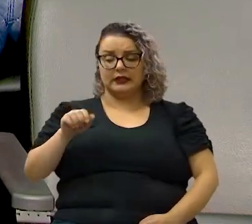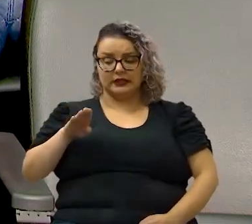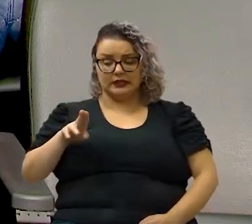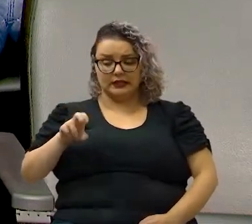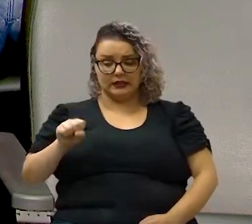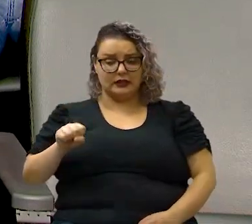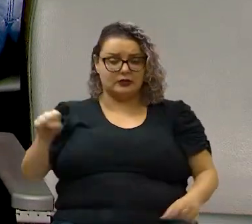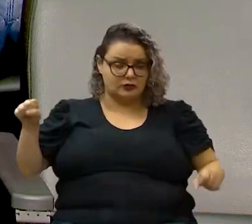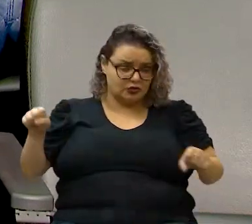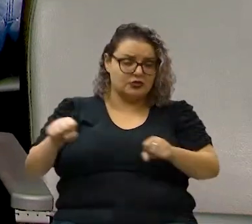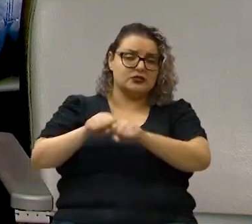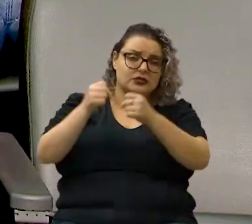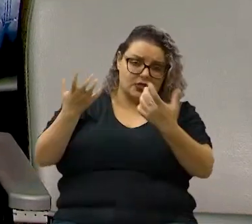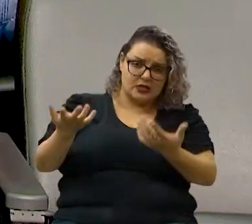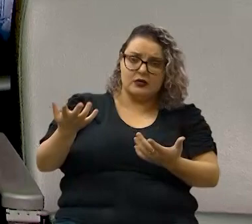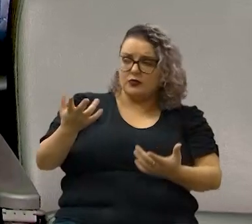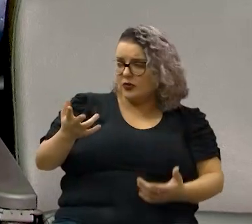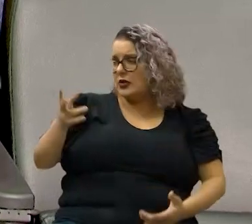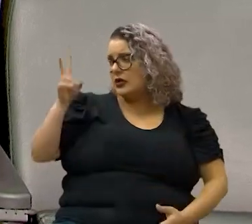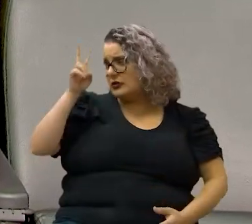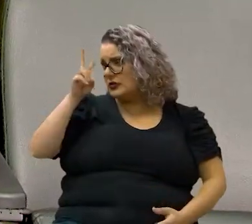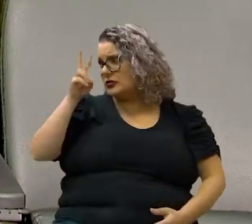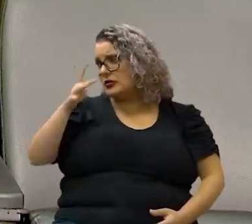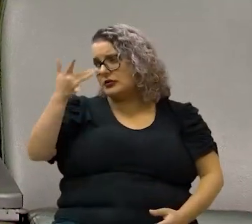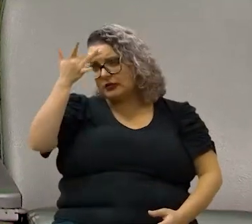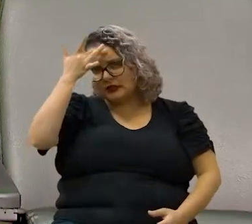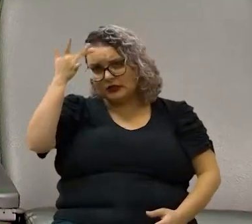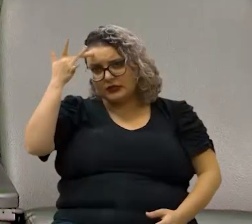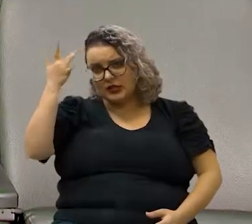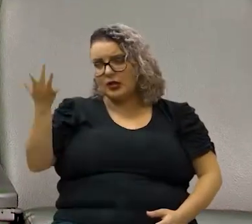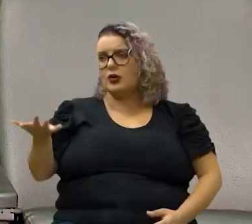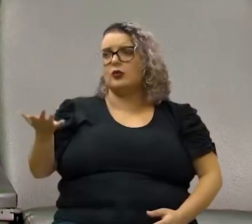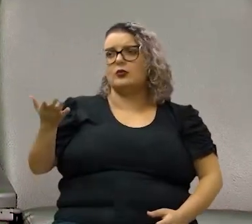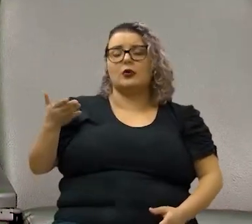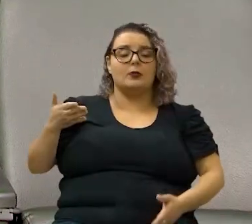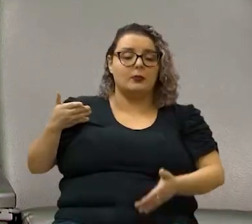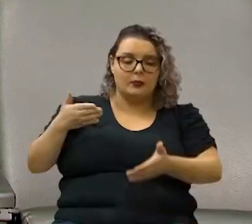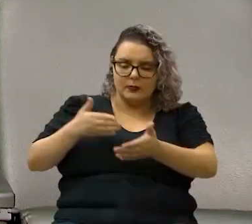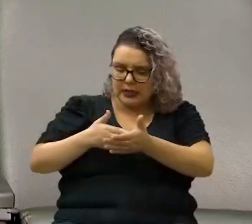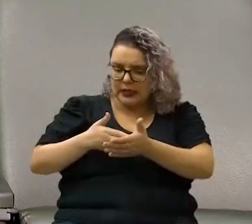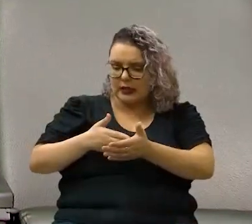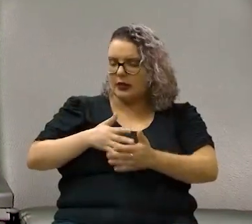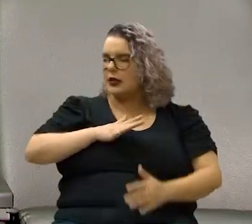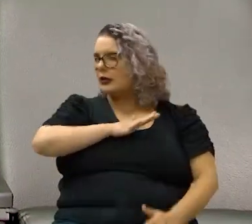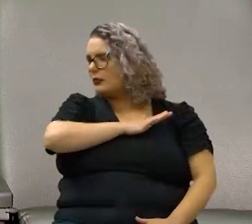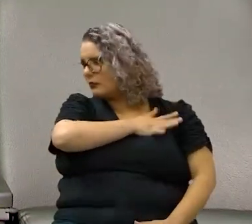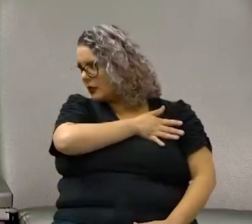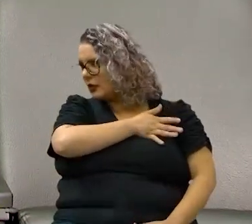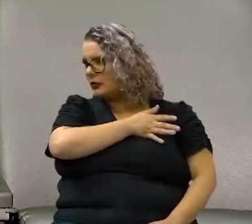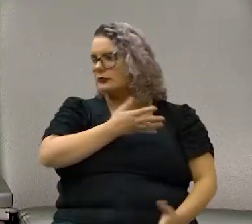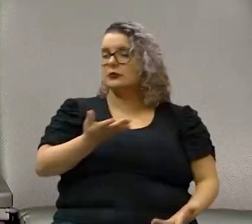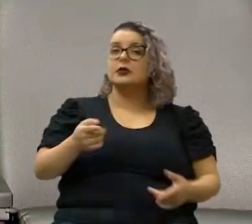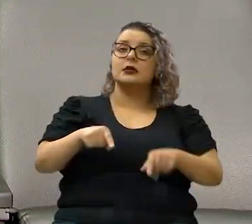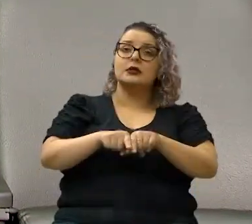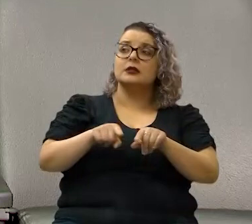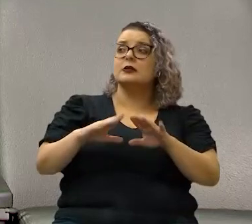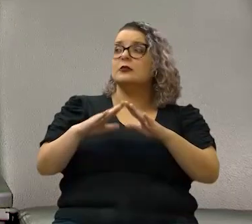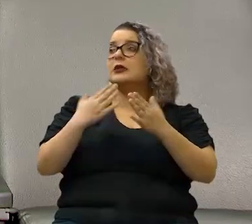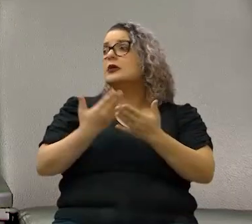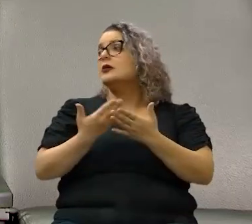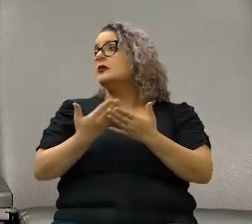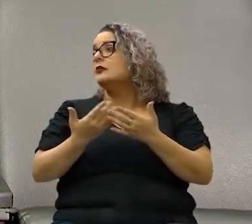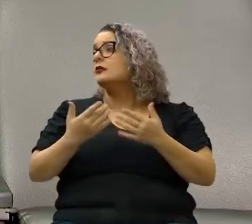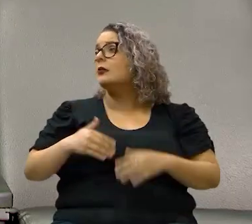tabus que ainda existe com essa história de saúde mental, barreiras, preconceitos e deixa o